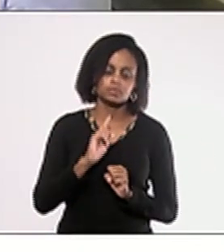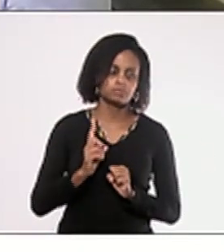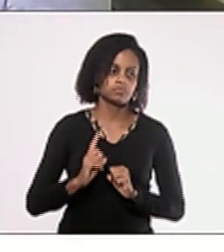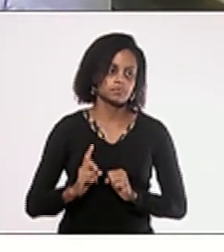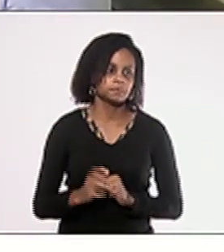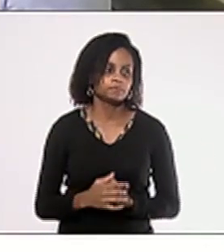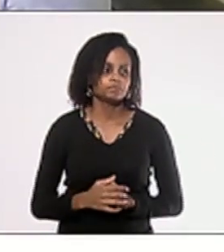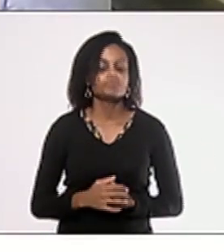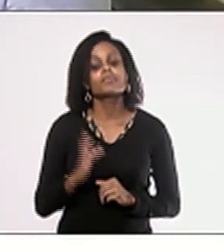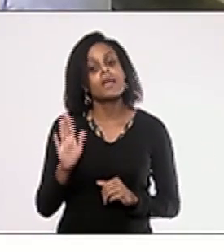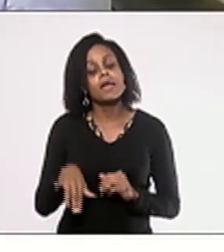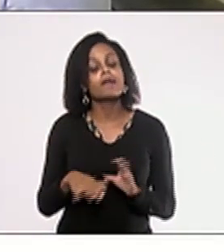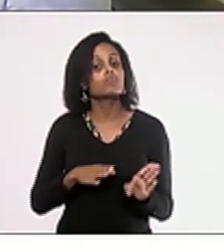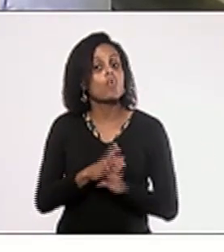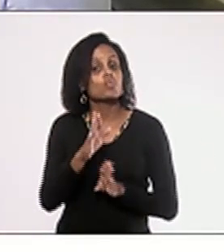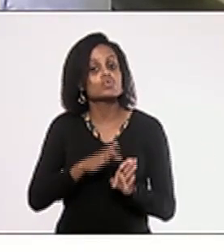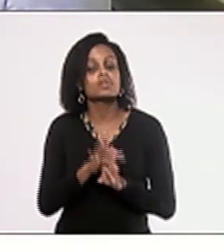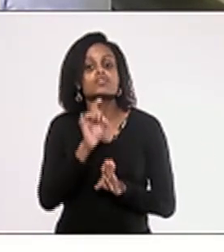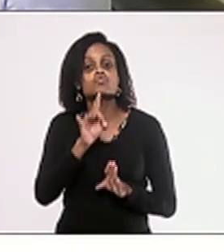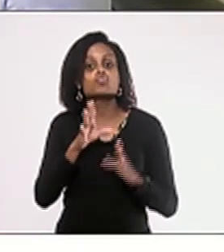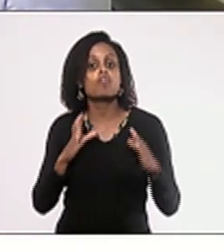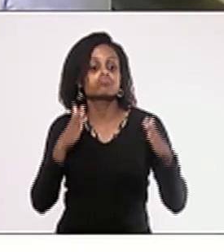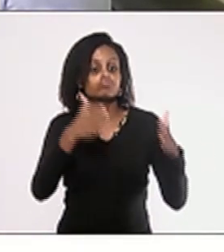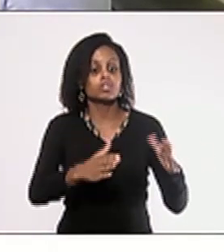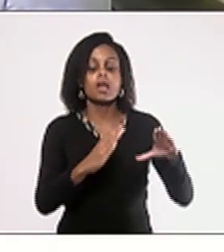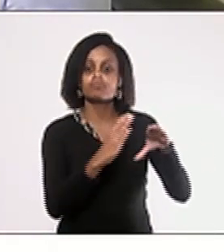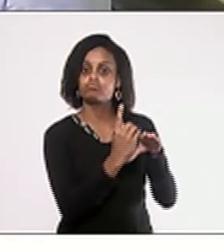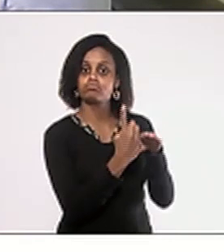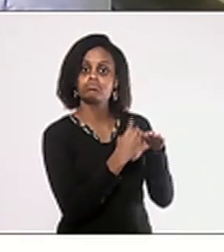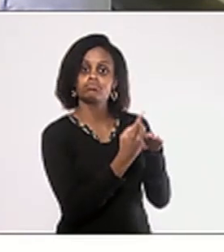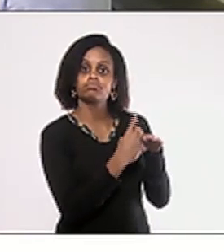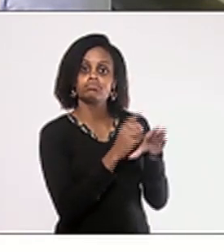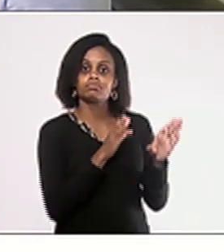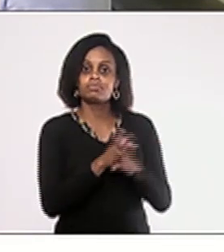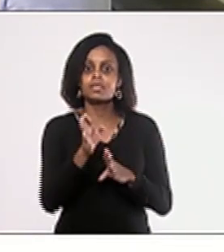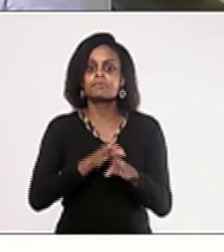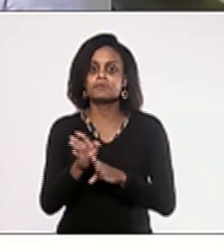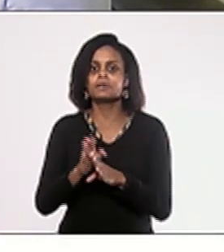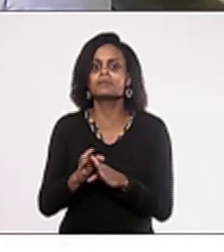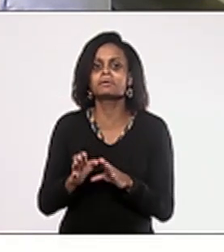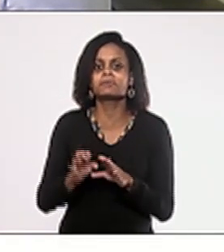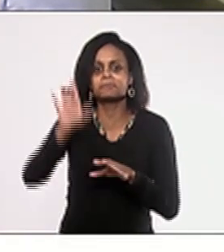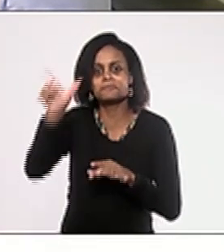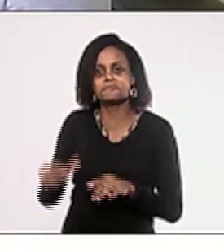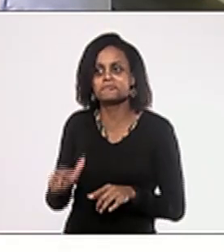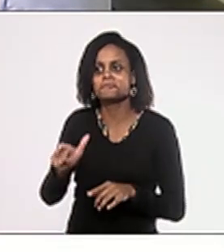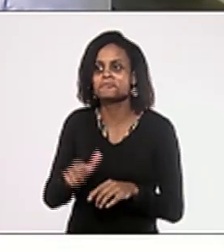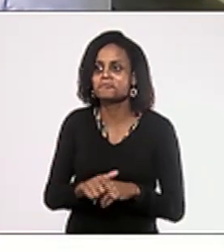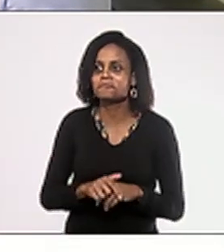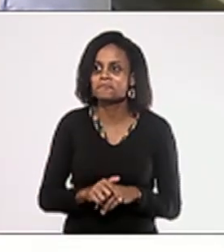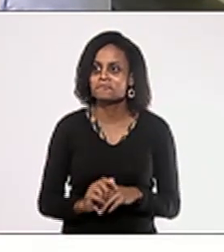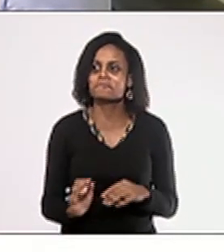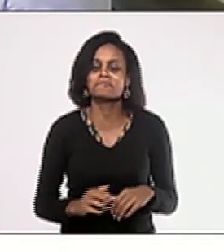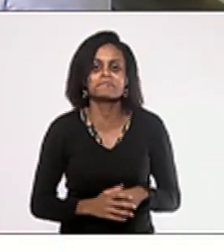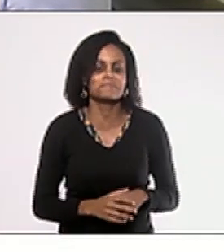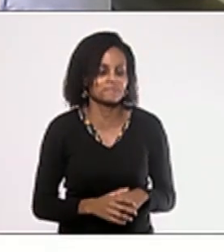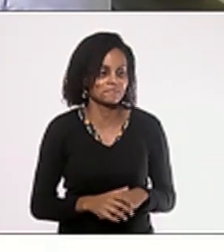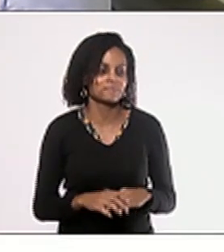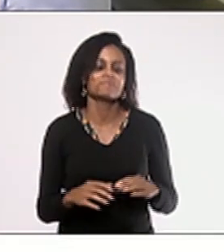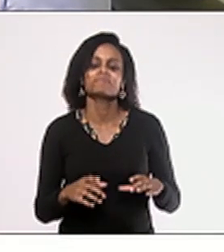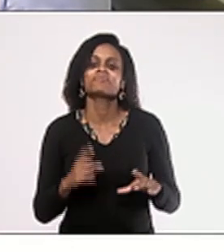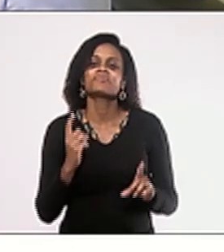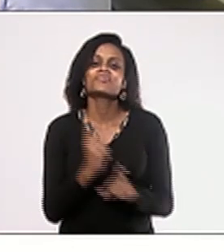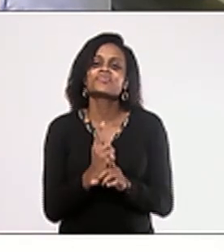Solicitar esse... A orientação é chegar somente até o hidrômetro e orientar o cliente. Agora, adentrar no imóvel do cliente para localizar vazamento,